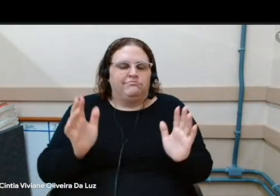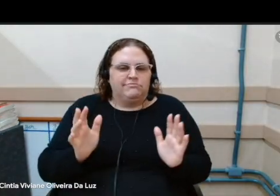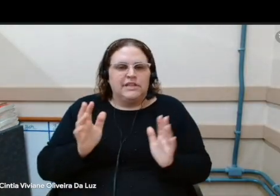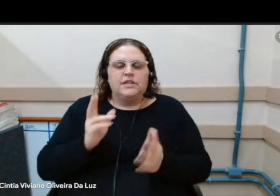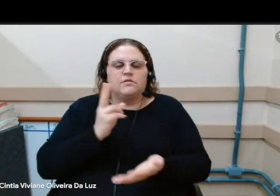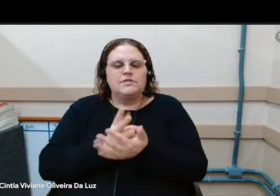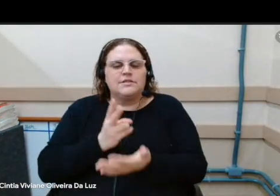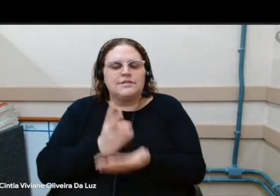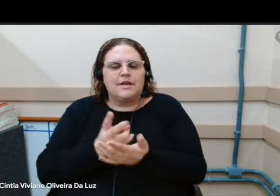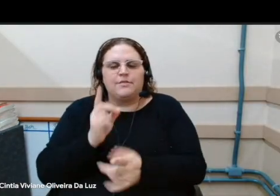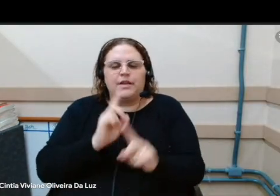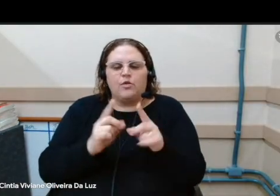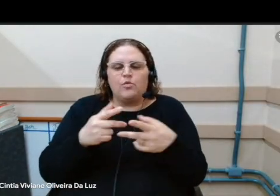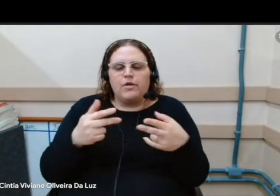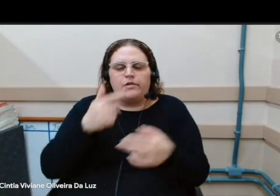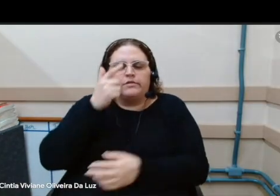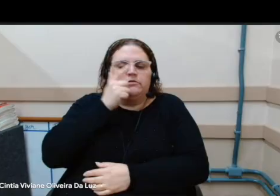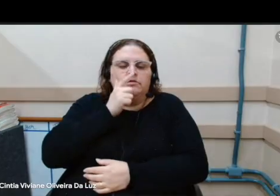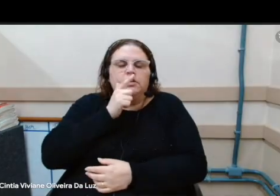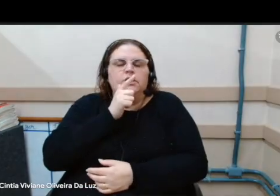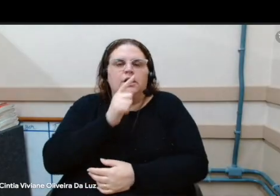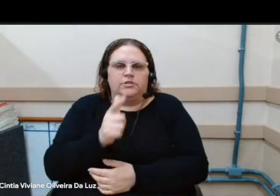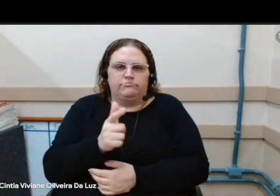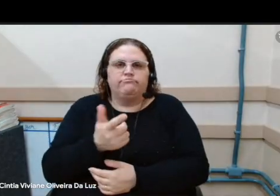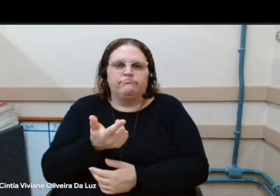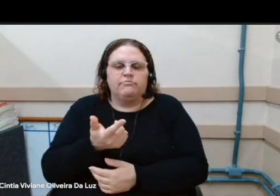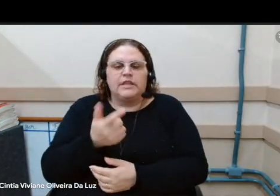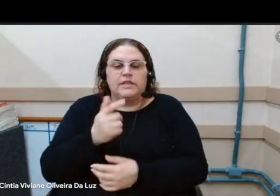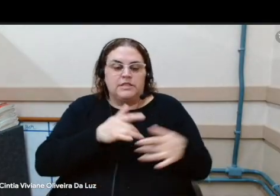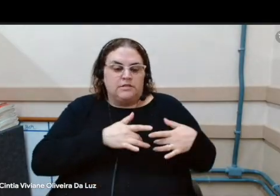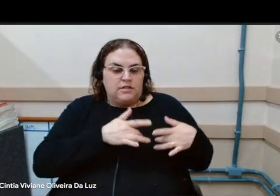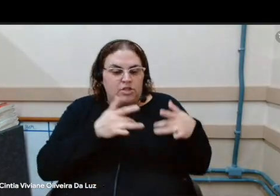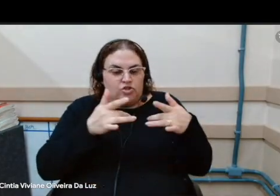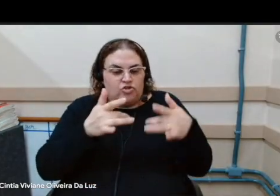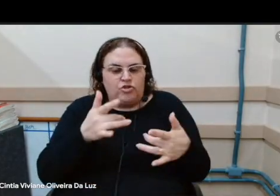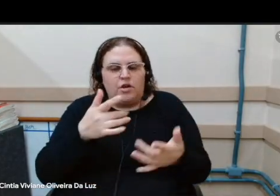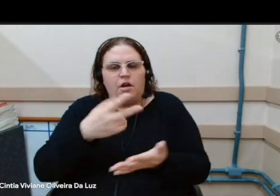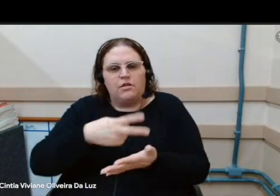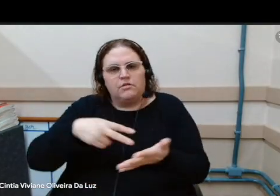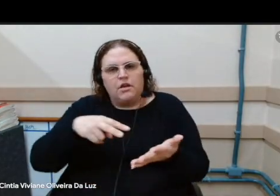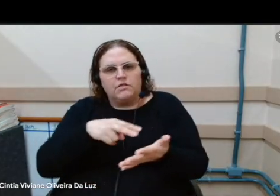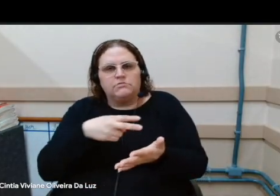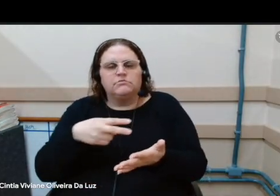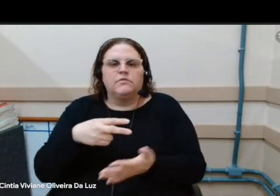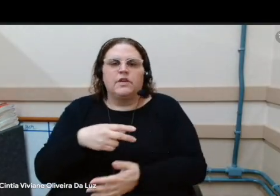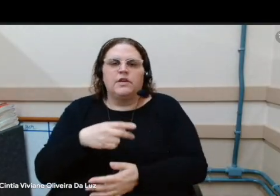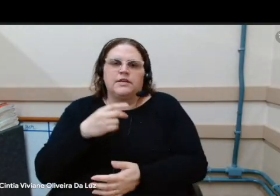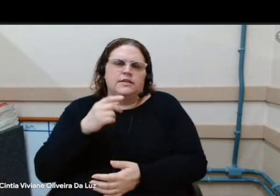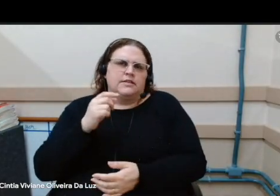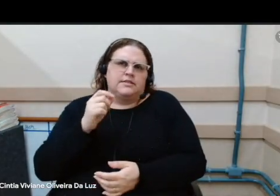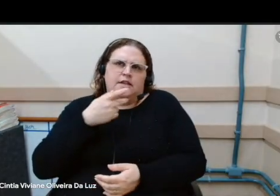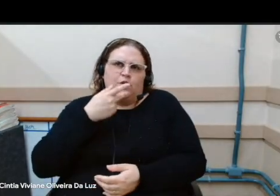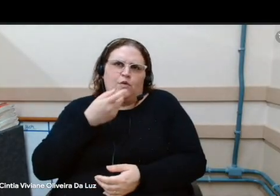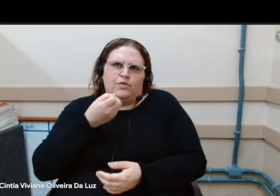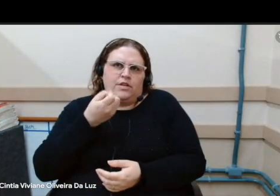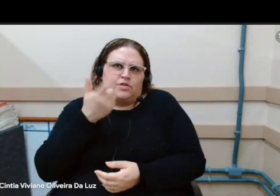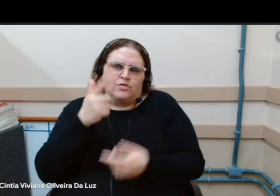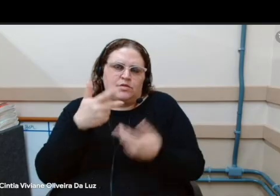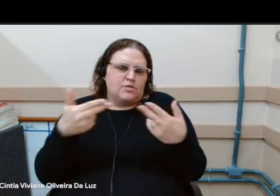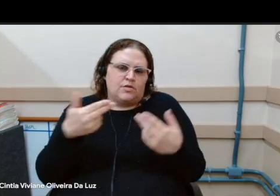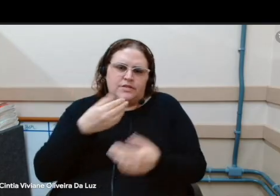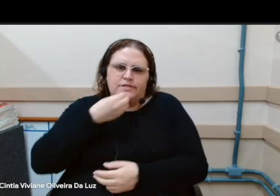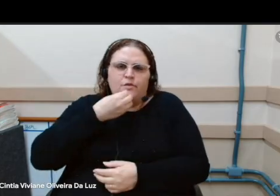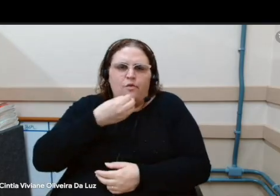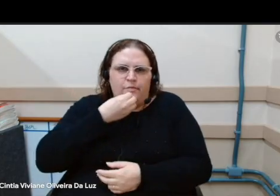de de um ganho né quem se dedica à Dança sem falar os mais óbvios né que que que já já